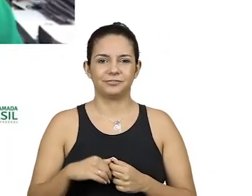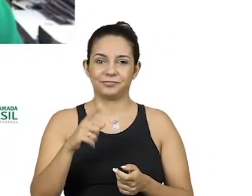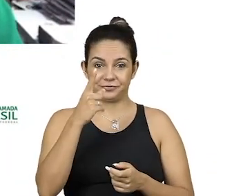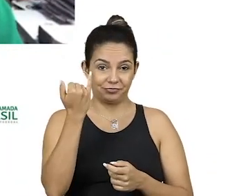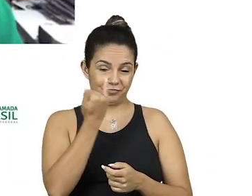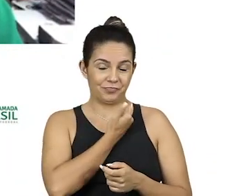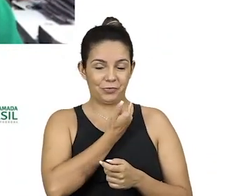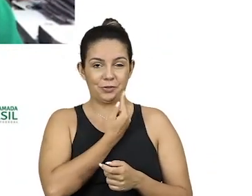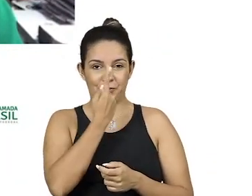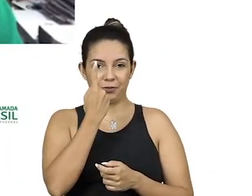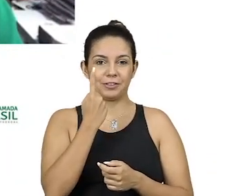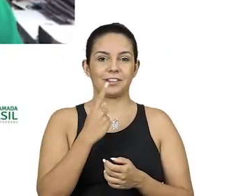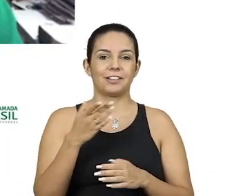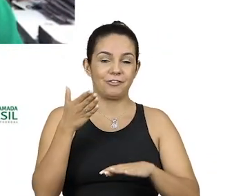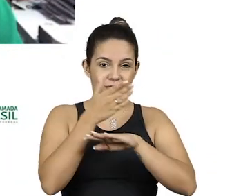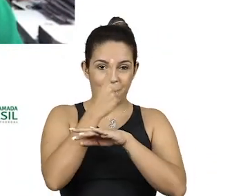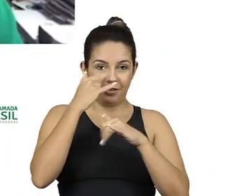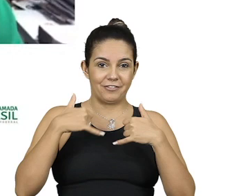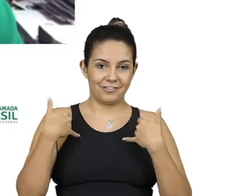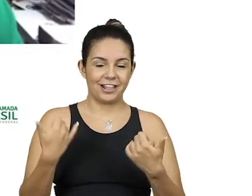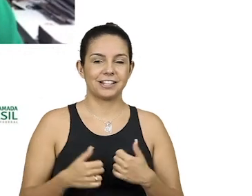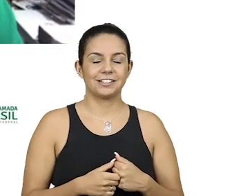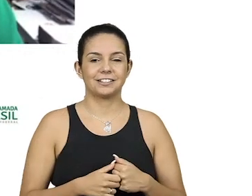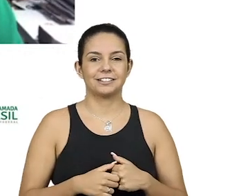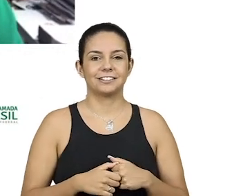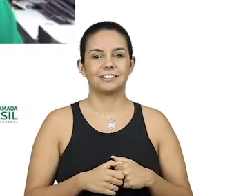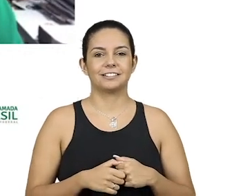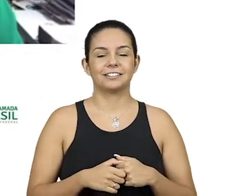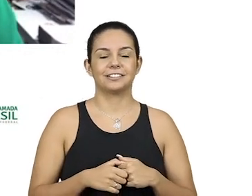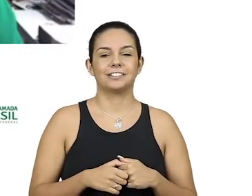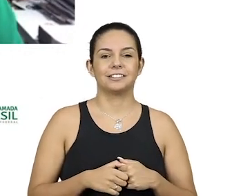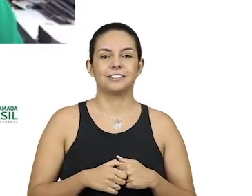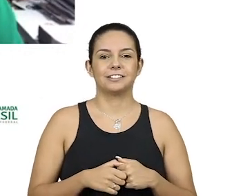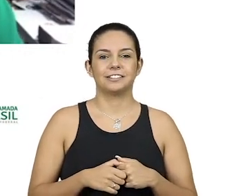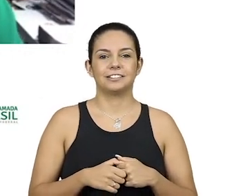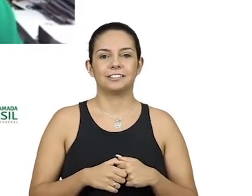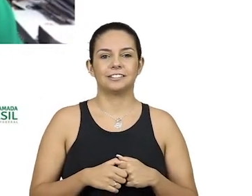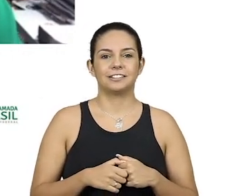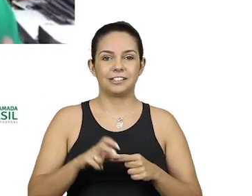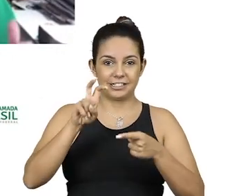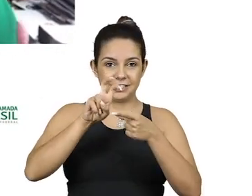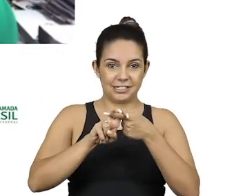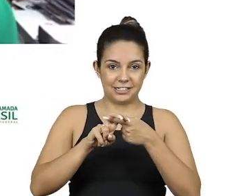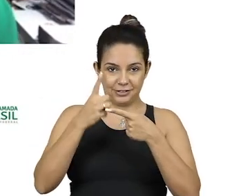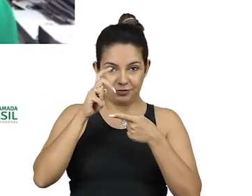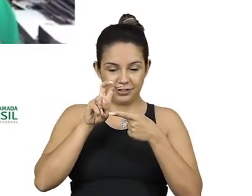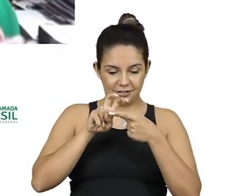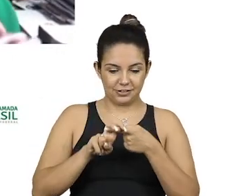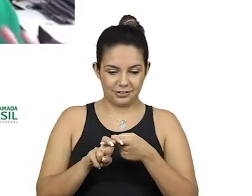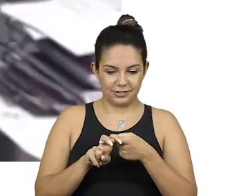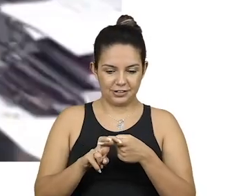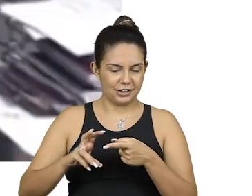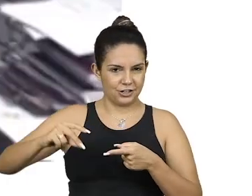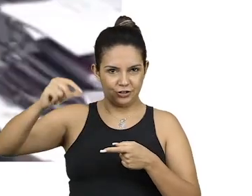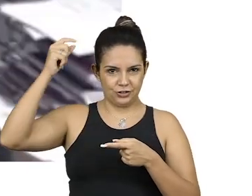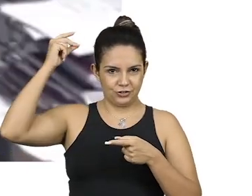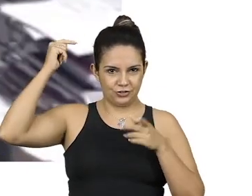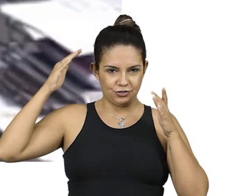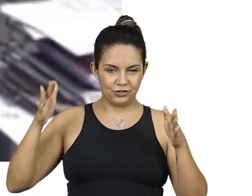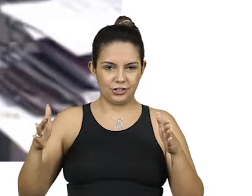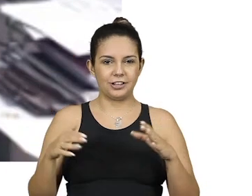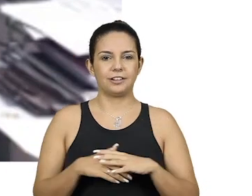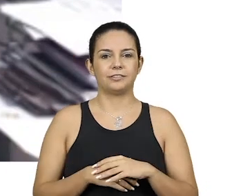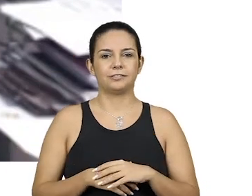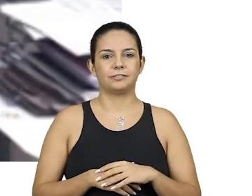Fernando me contou uma vez que foi numa festa e aí sentou numa poltrona dessas